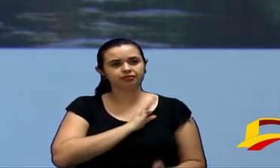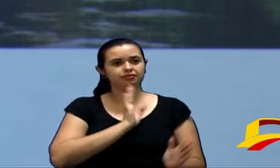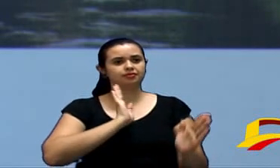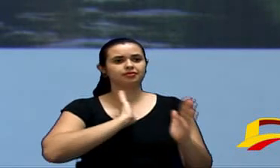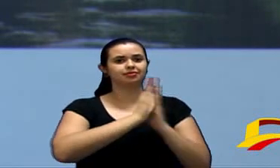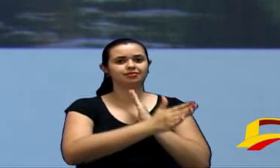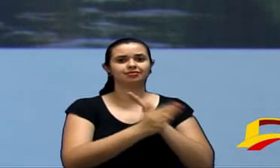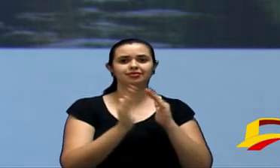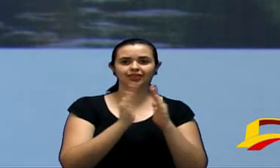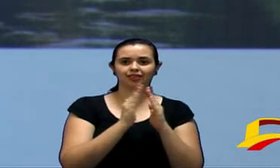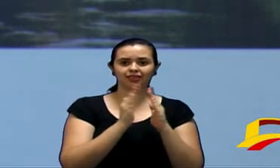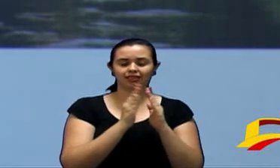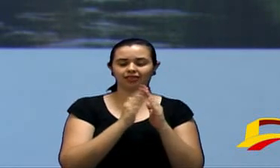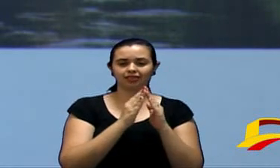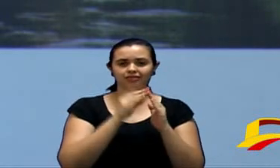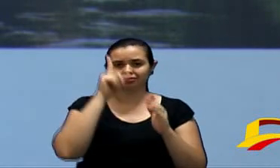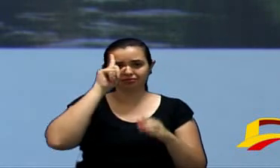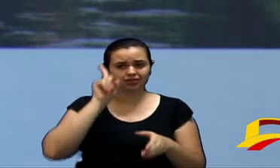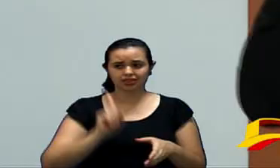filhos, ele não sabe se vai voltar.